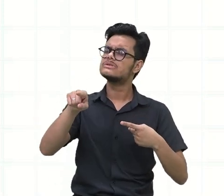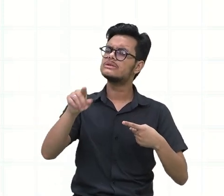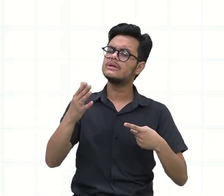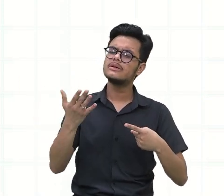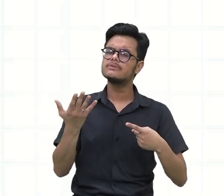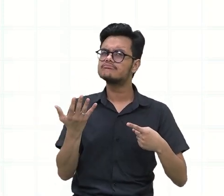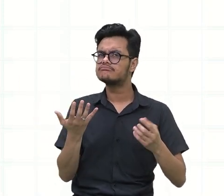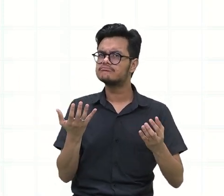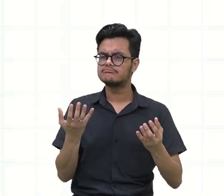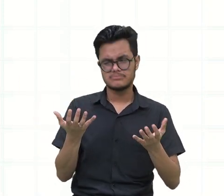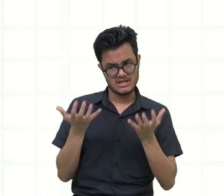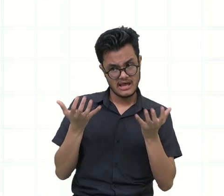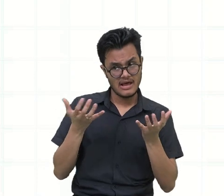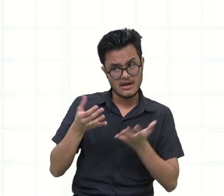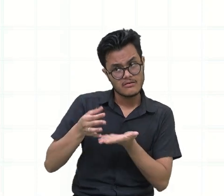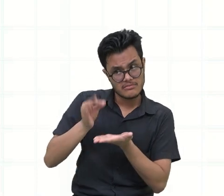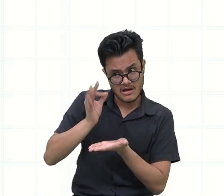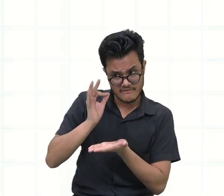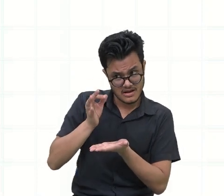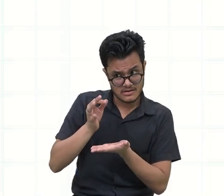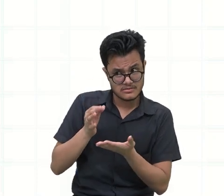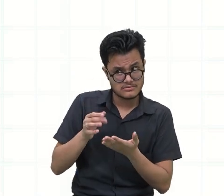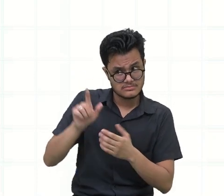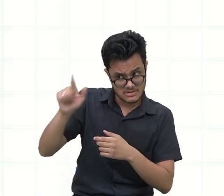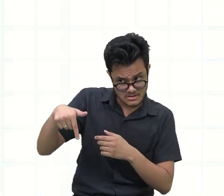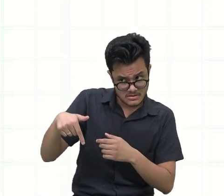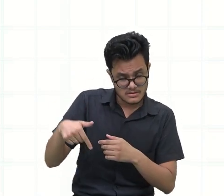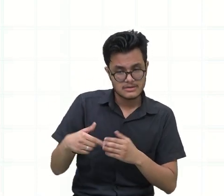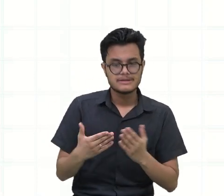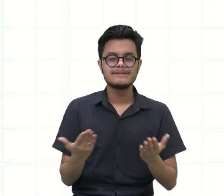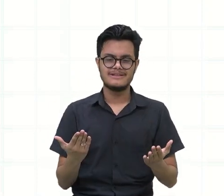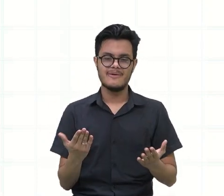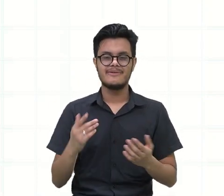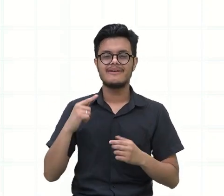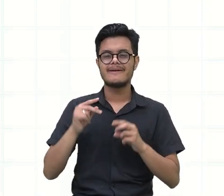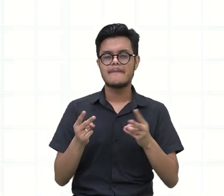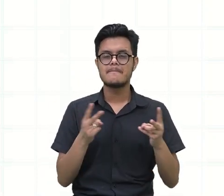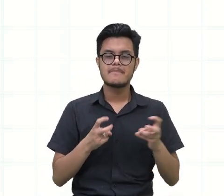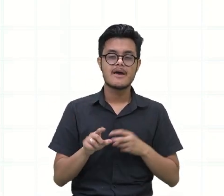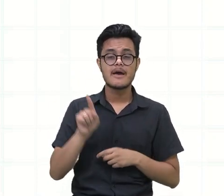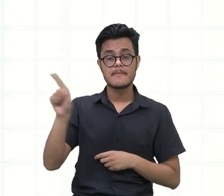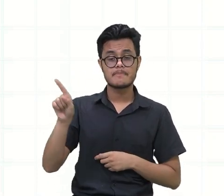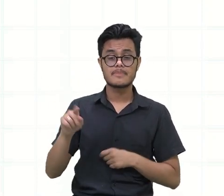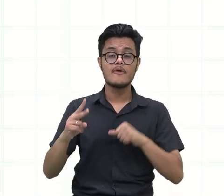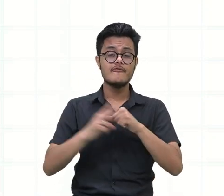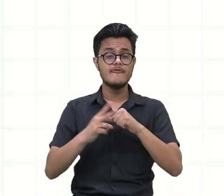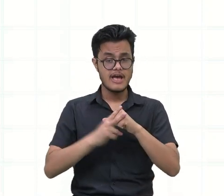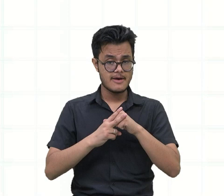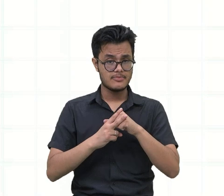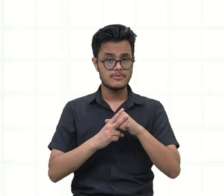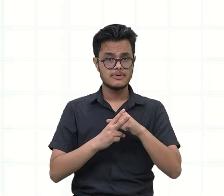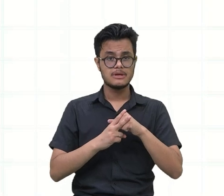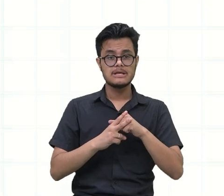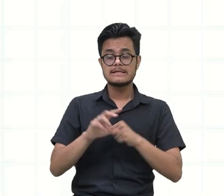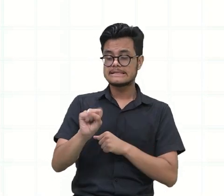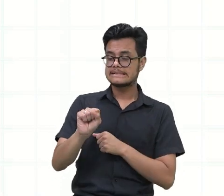café. Observe que aqui, mais uma vez, a gente nota a presença do verbo,